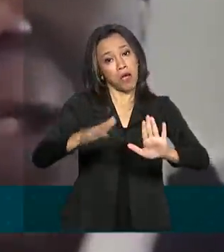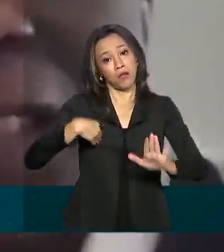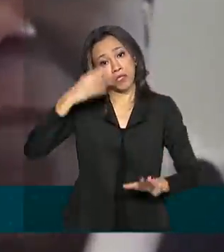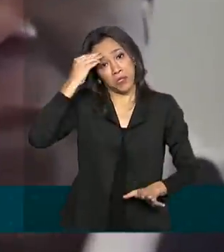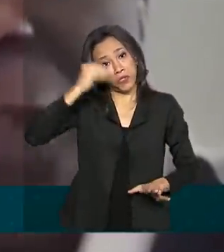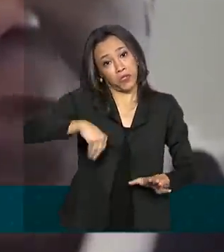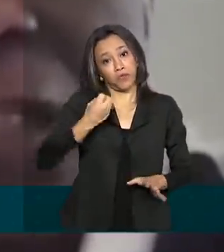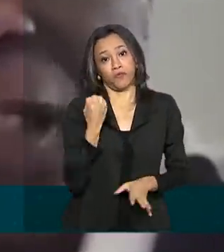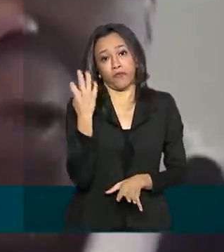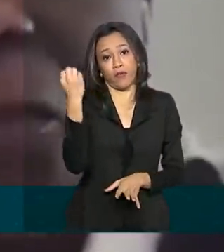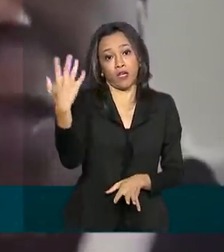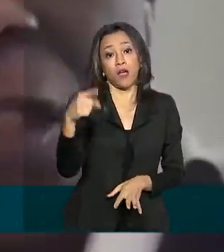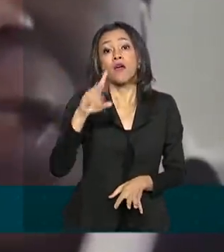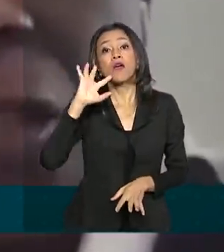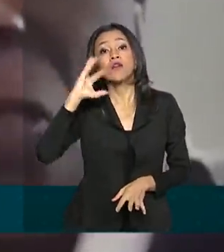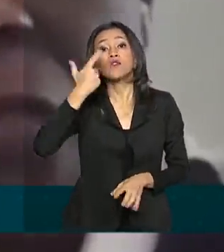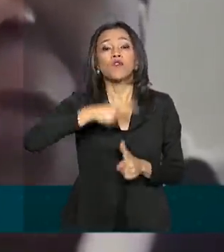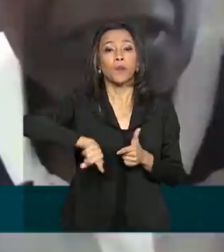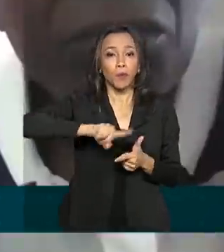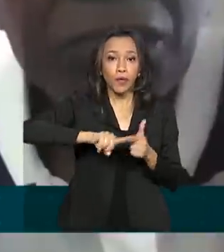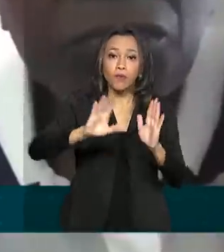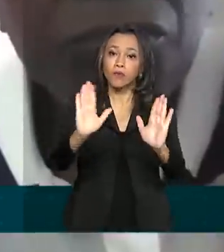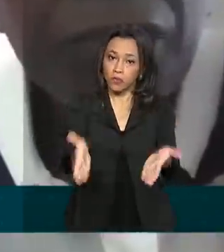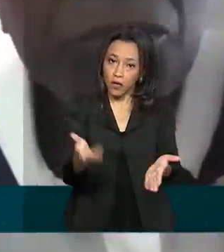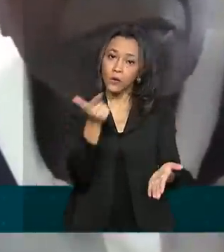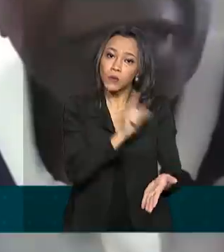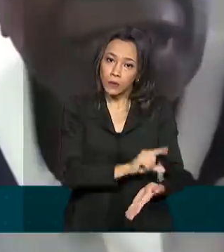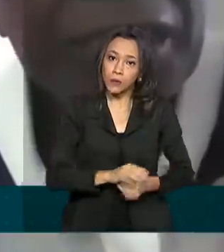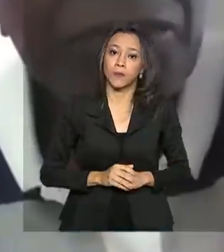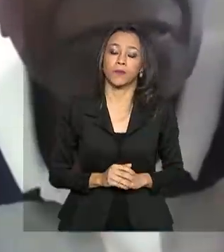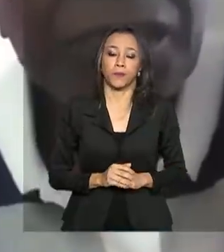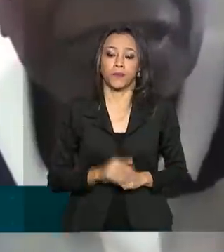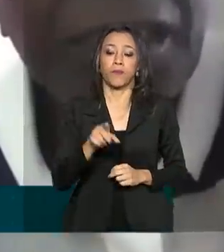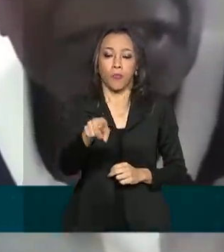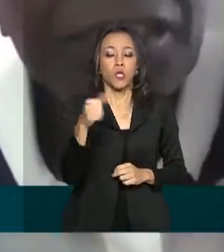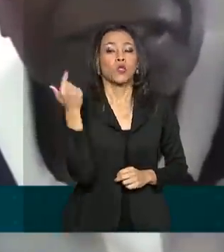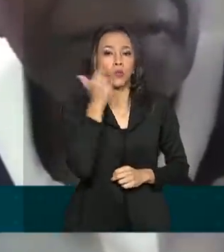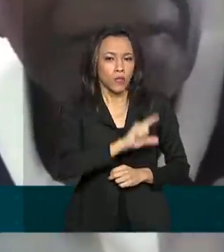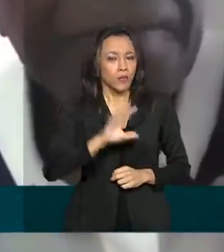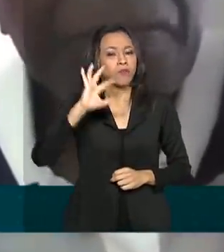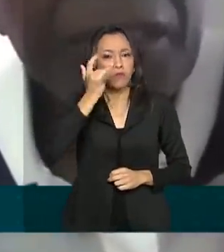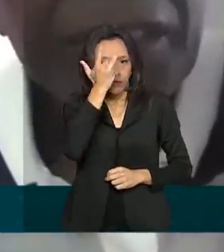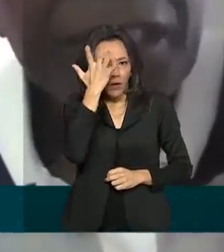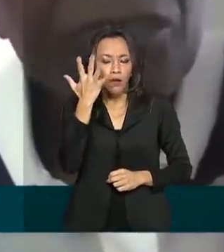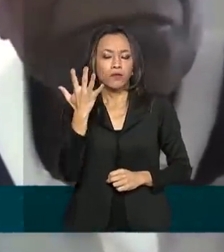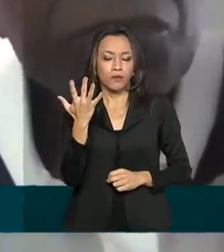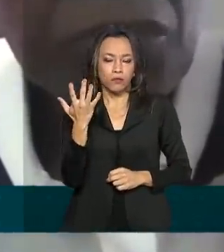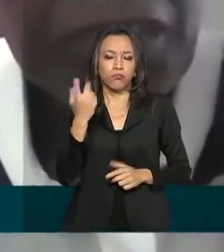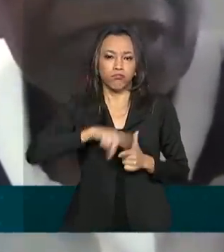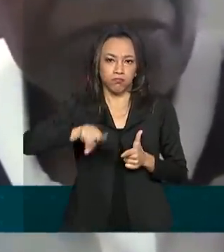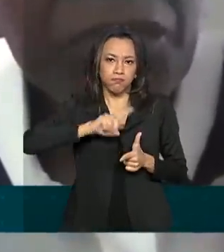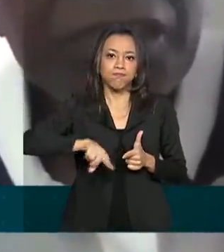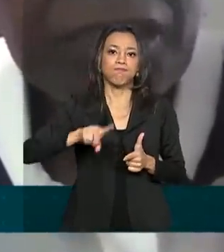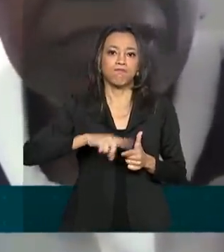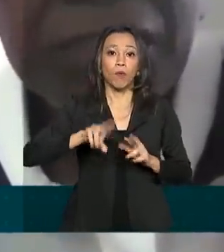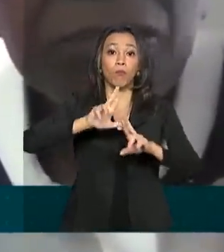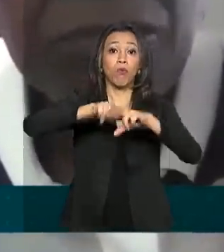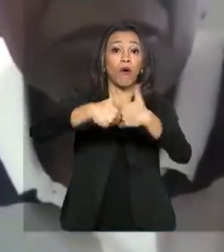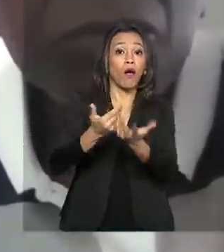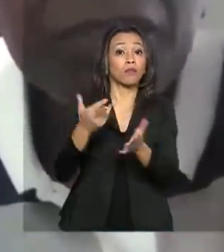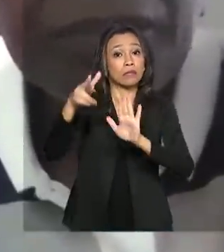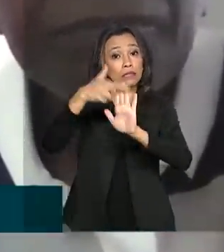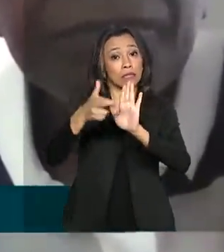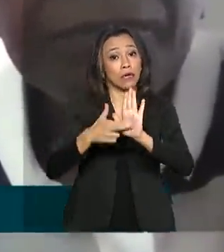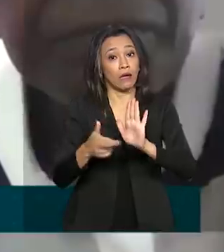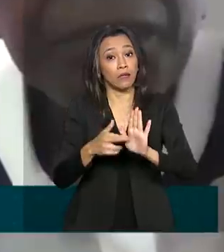viajar e conseguiu resolver o problema. Nós resolvemos com uma relativa facilidade, em função dessas medidas que